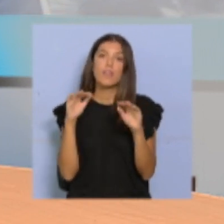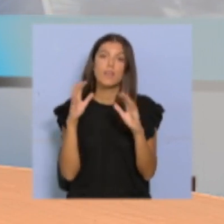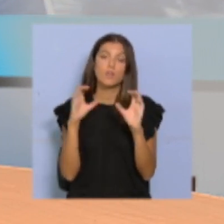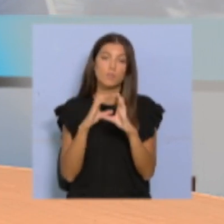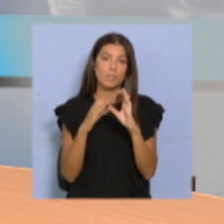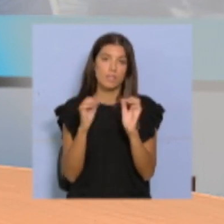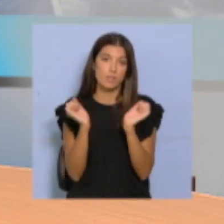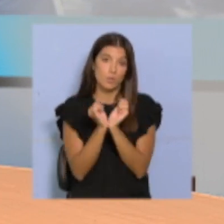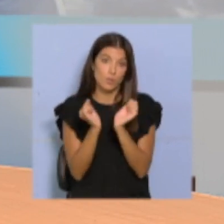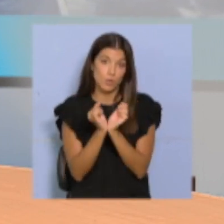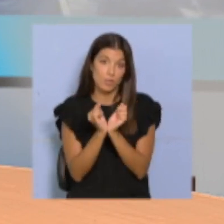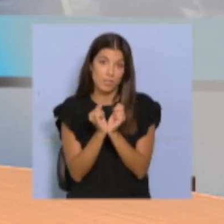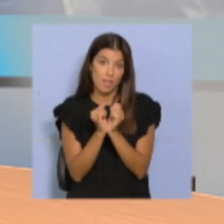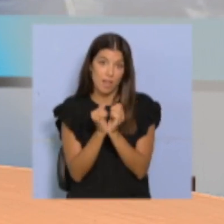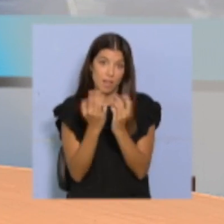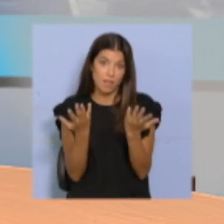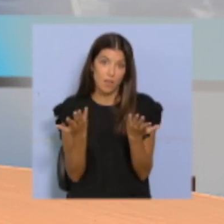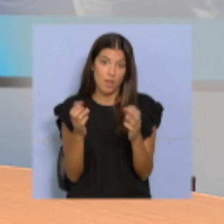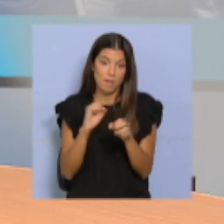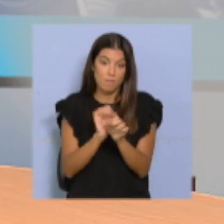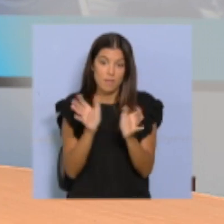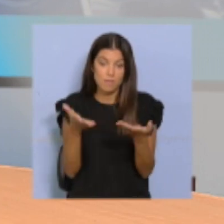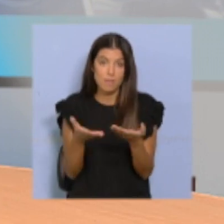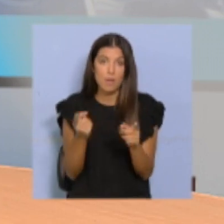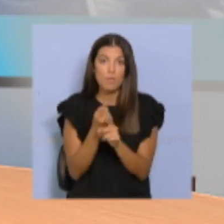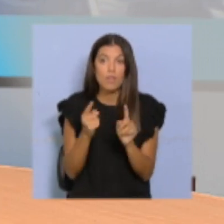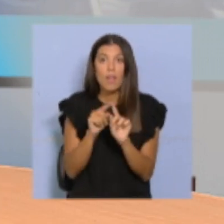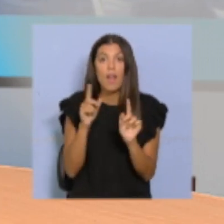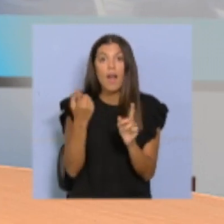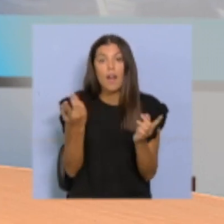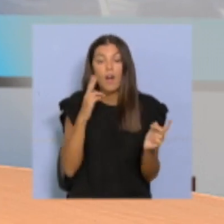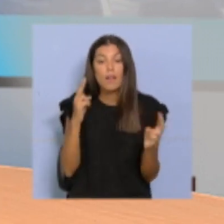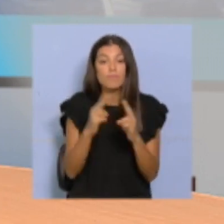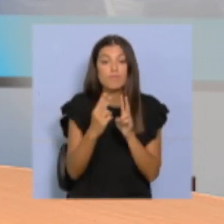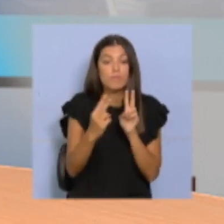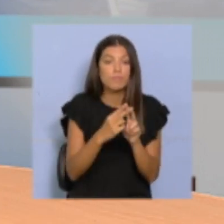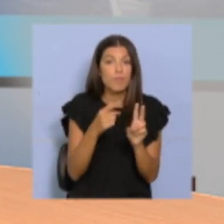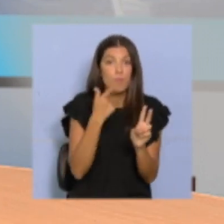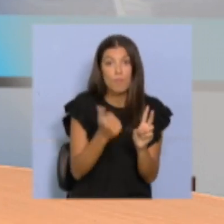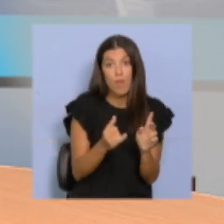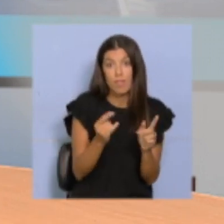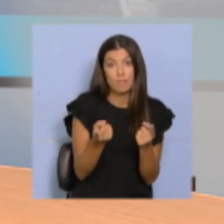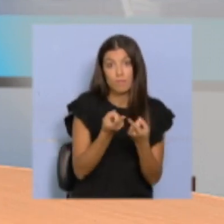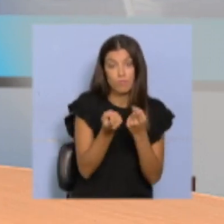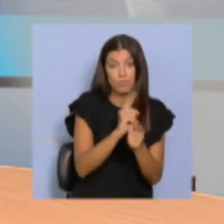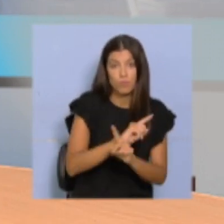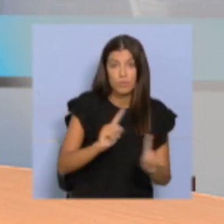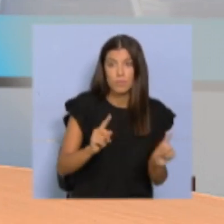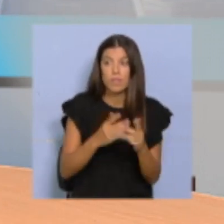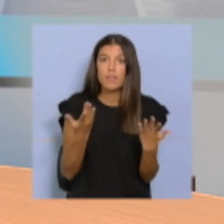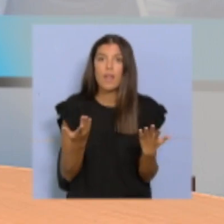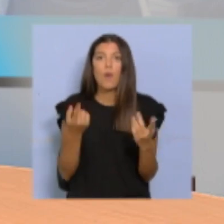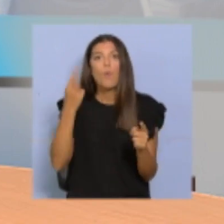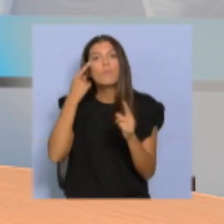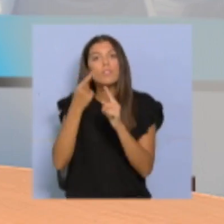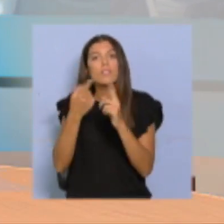encontros físicos e presenciais, de distanciamento social, esse fator de aproximação que os médias podem desempenhar.